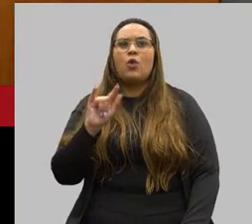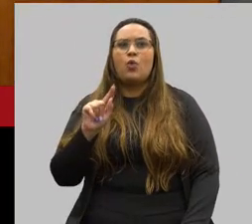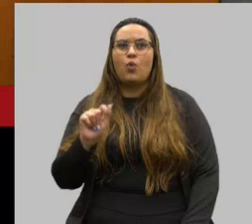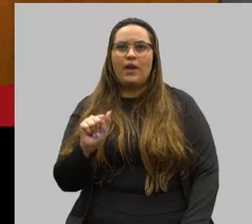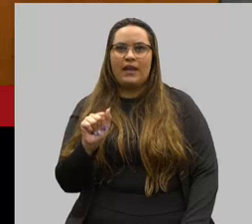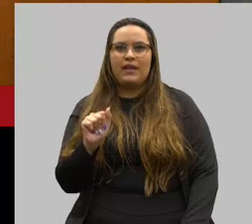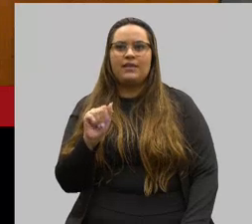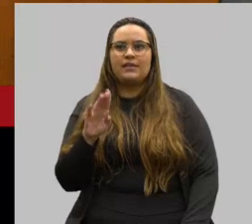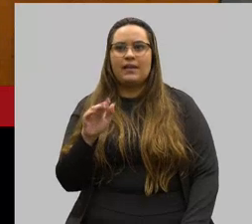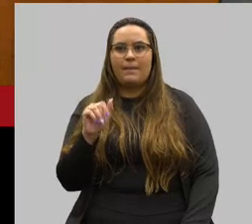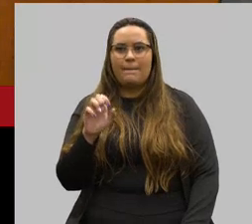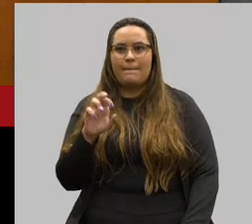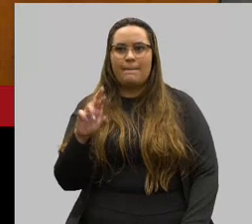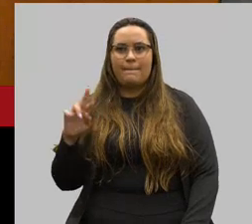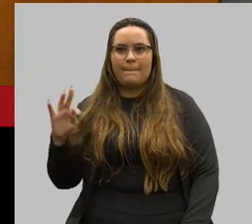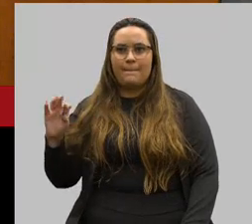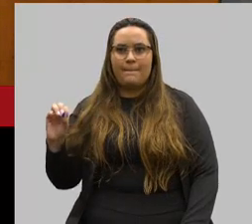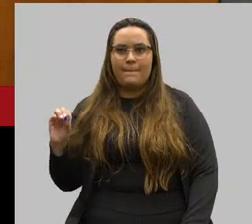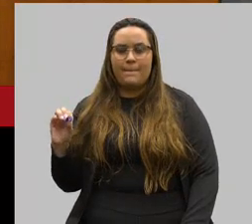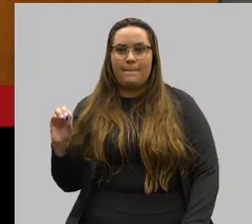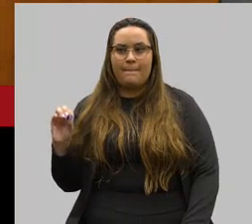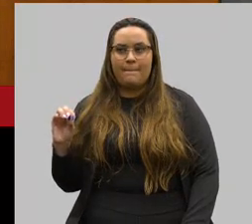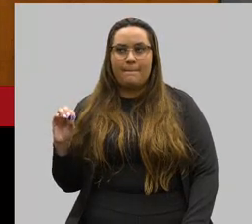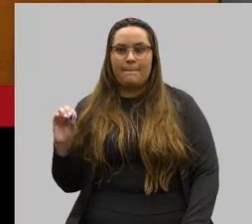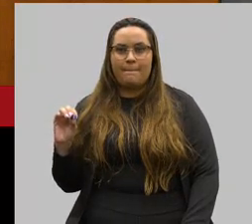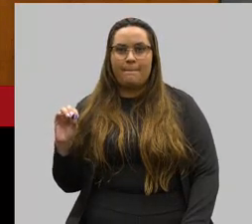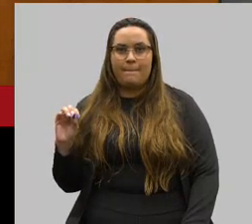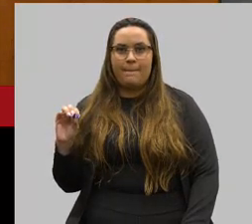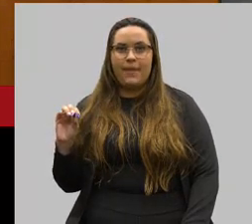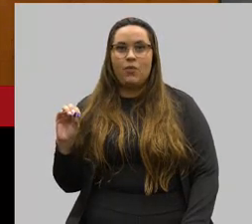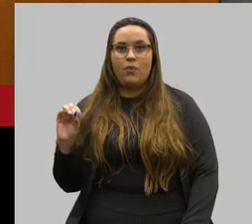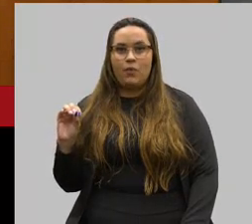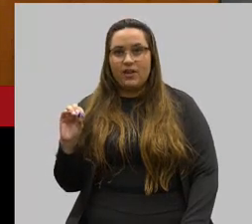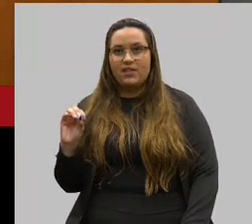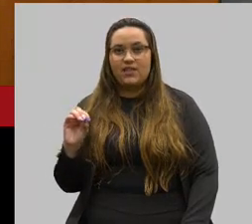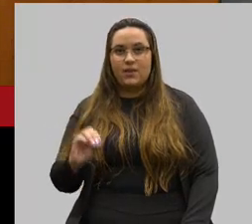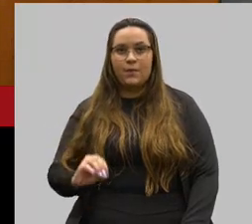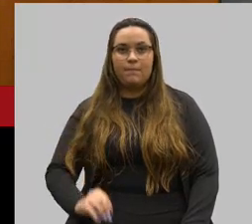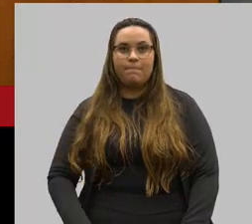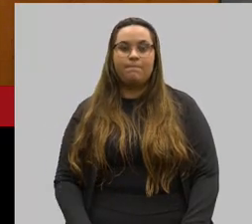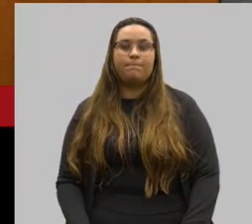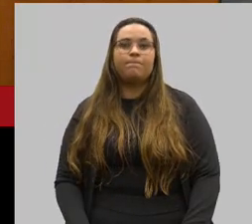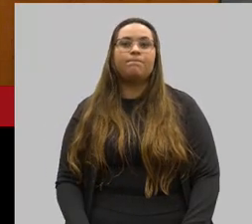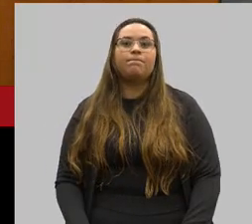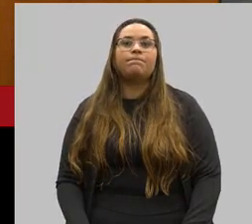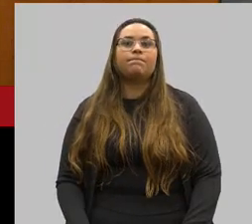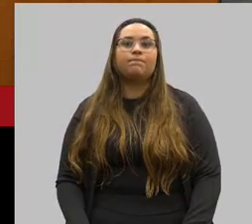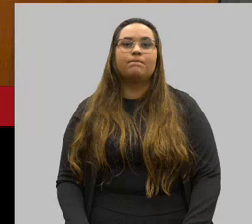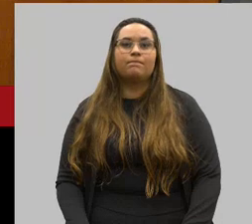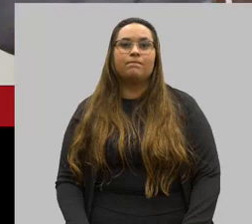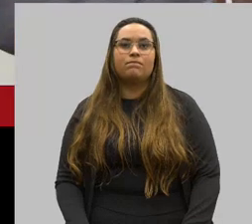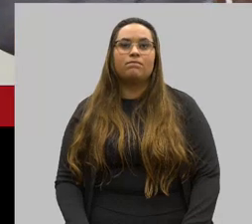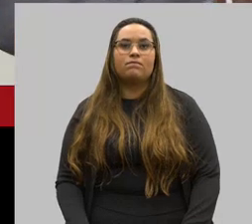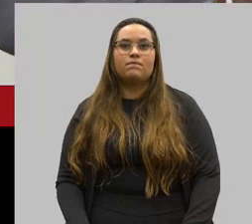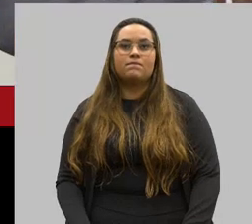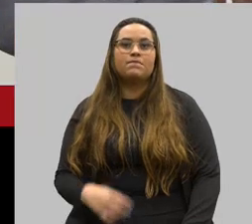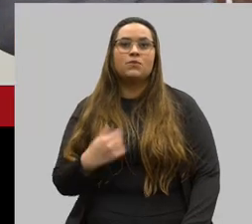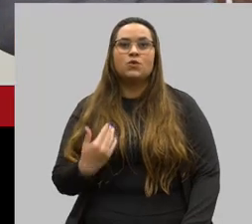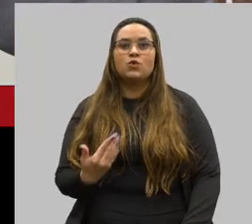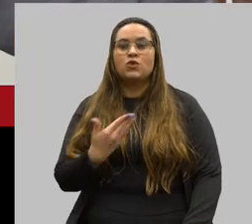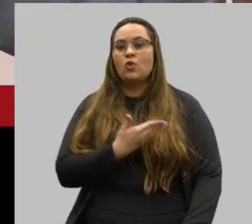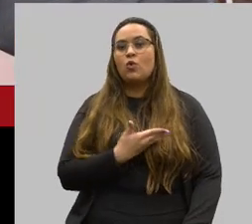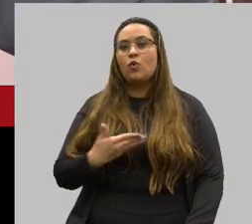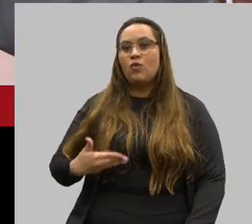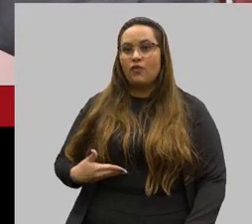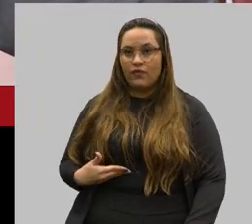aqui junto com o Dr Joaquim porque estava atrasando em muitas progressões e era o o governador